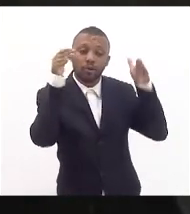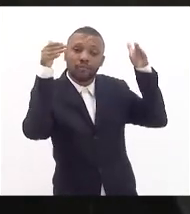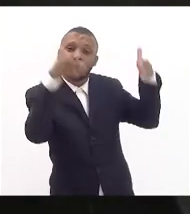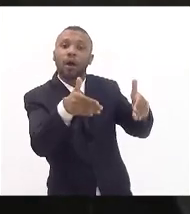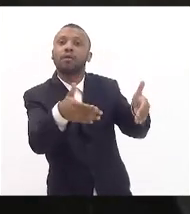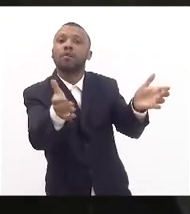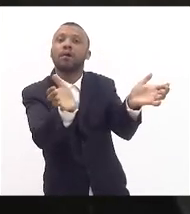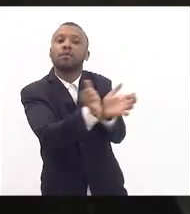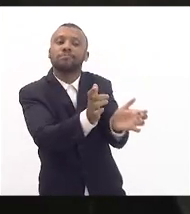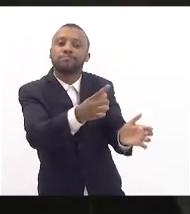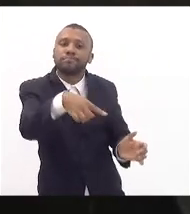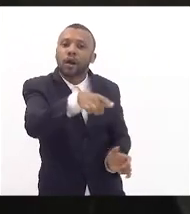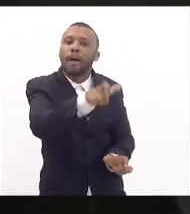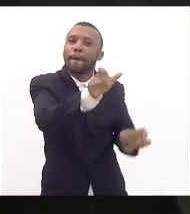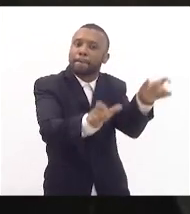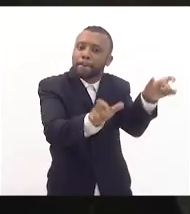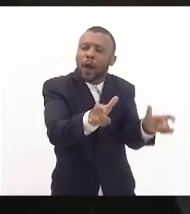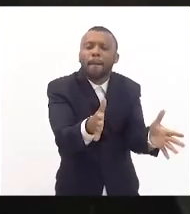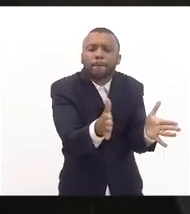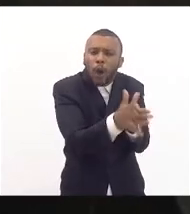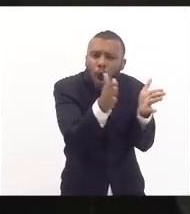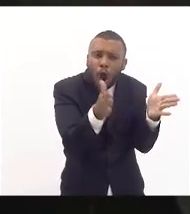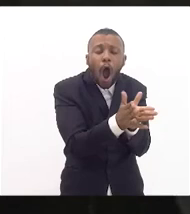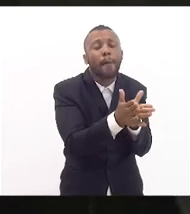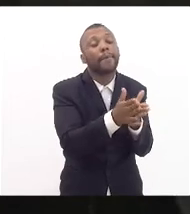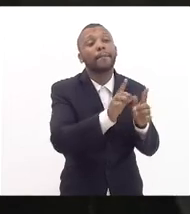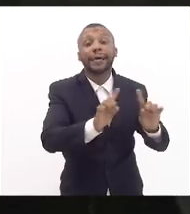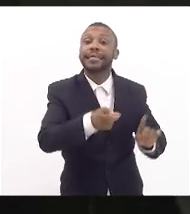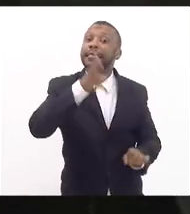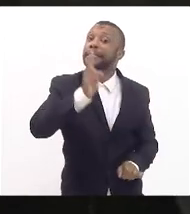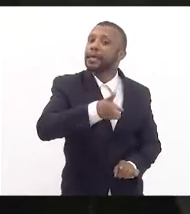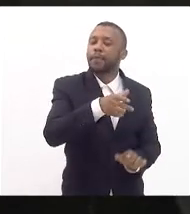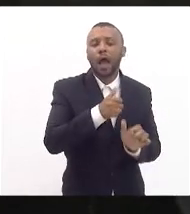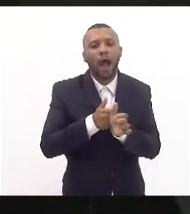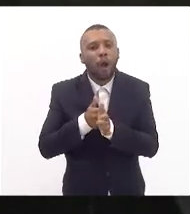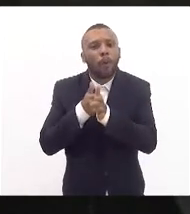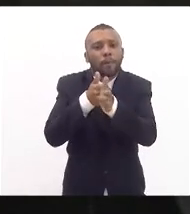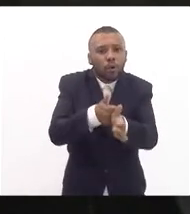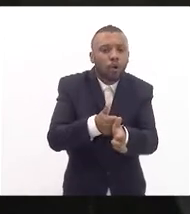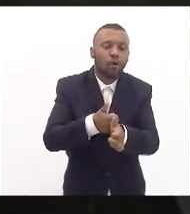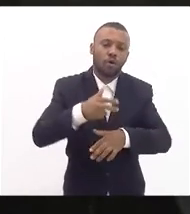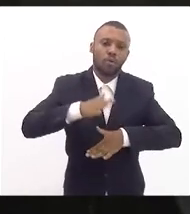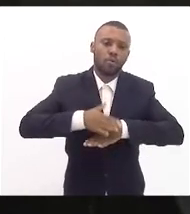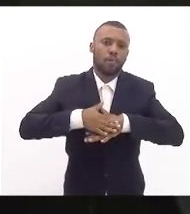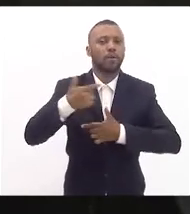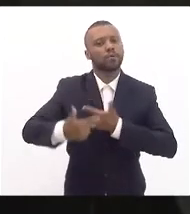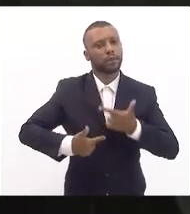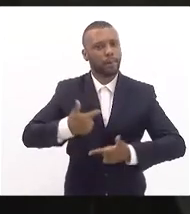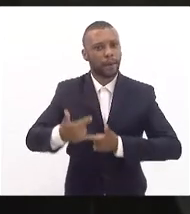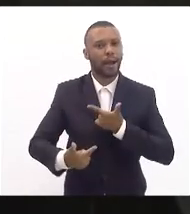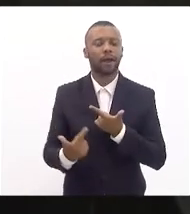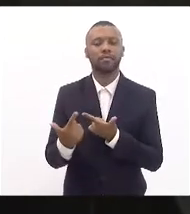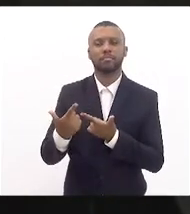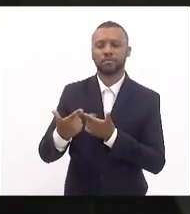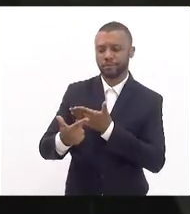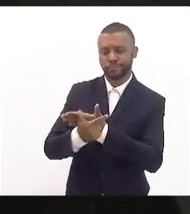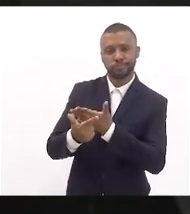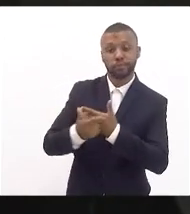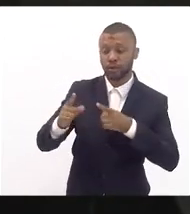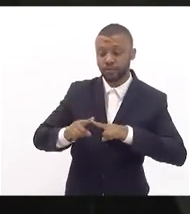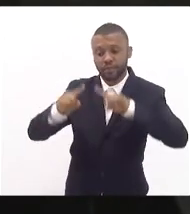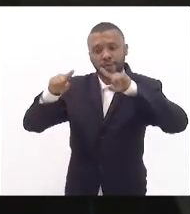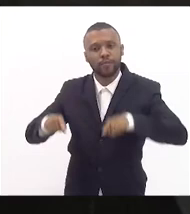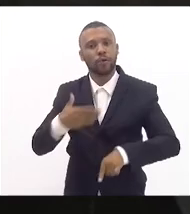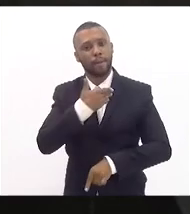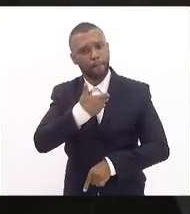dirigindo a você, não é, que sempre acompanhou um trabalho que fiz, não só na condição de servidora